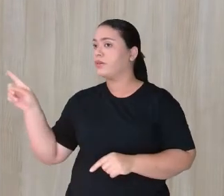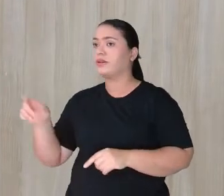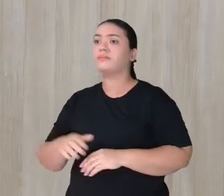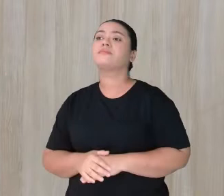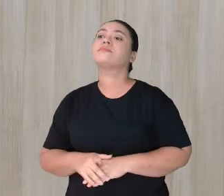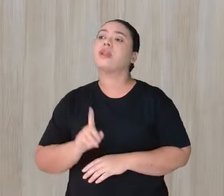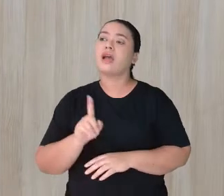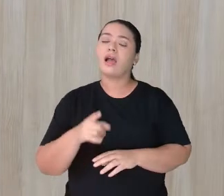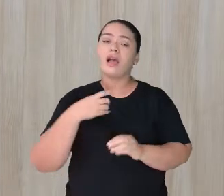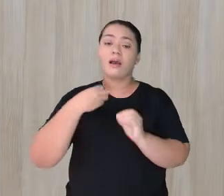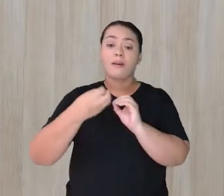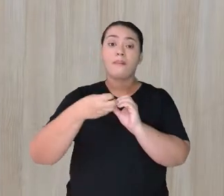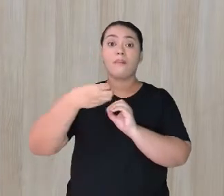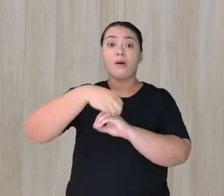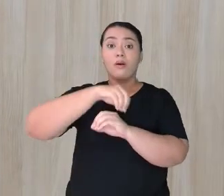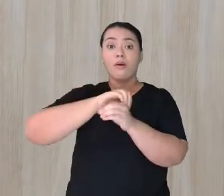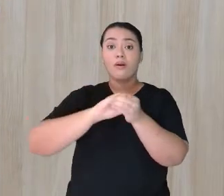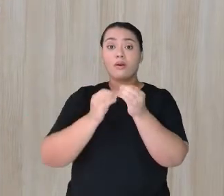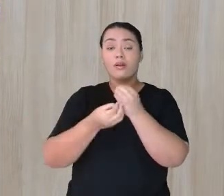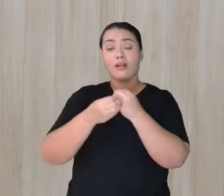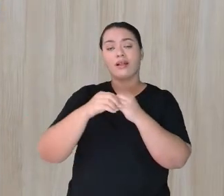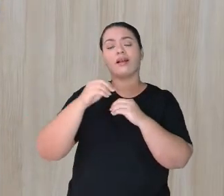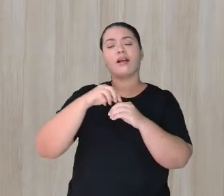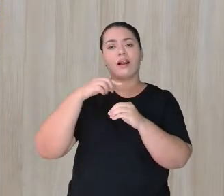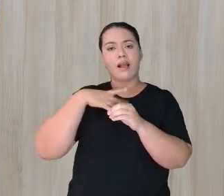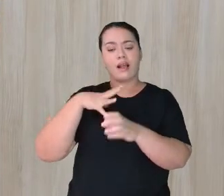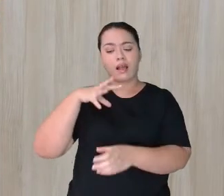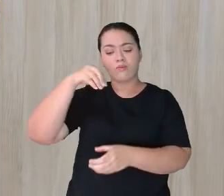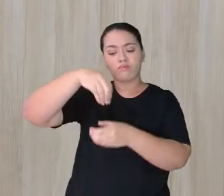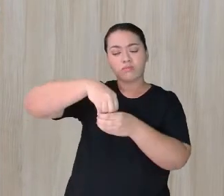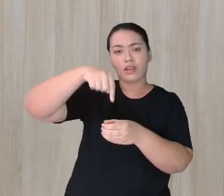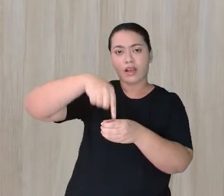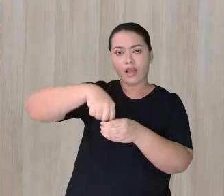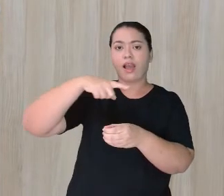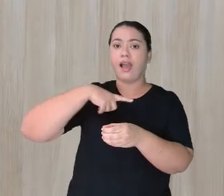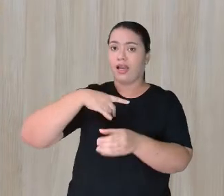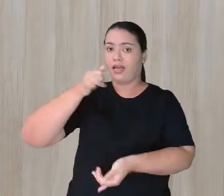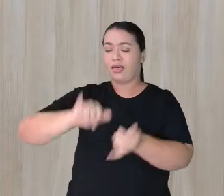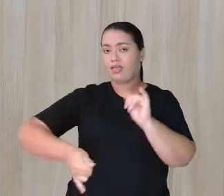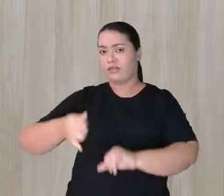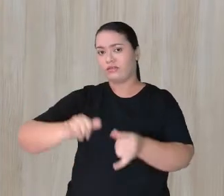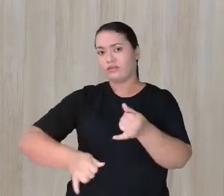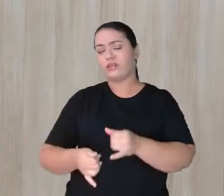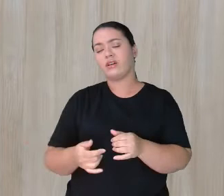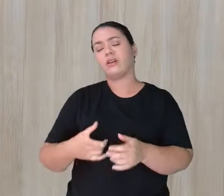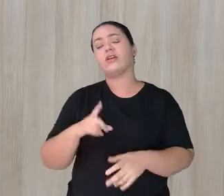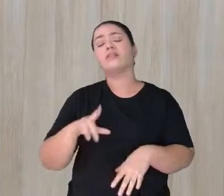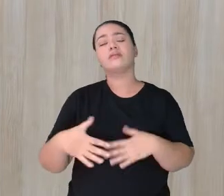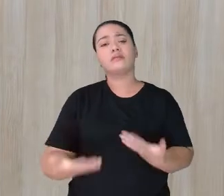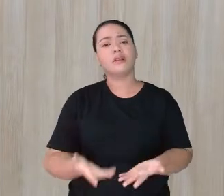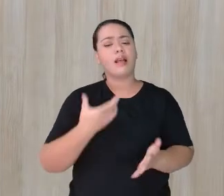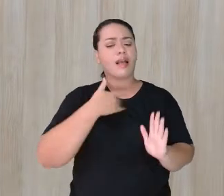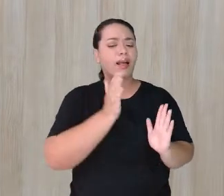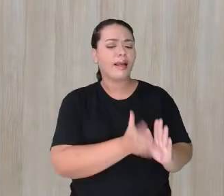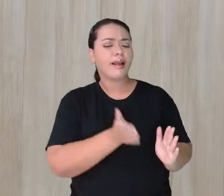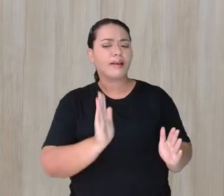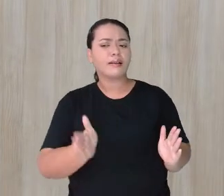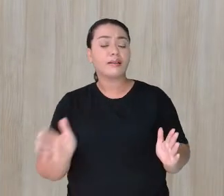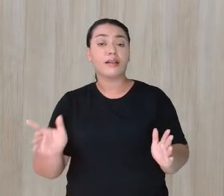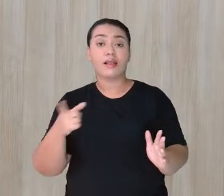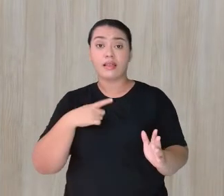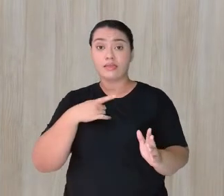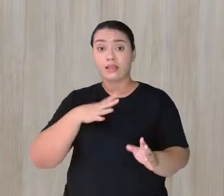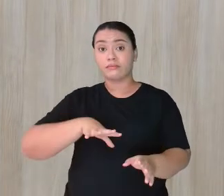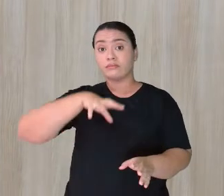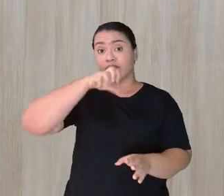são moléculas que realmente elas armazenam e são carregadoras de energia. Então, cada processo que vai acontecendo na